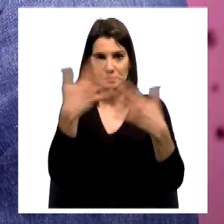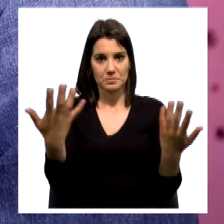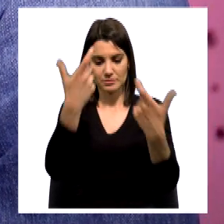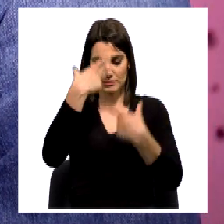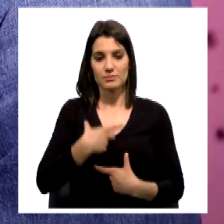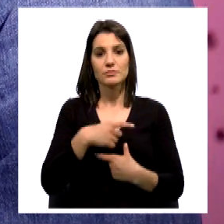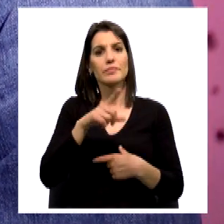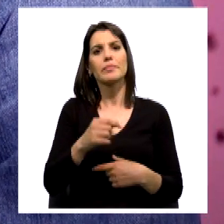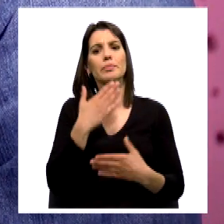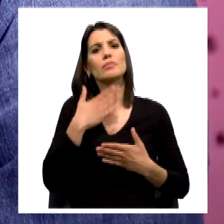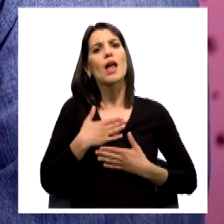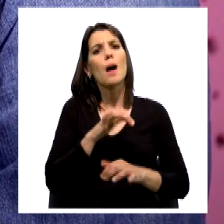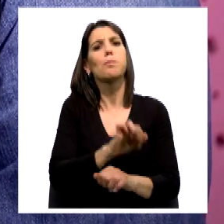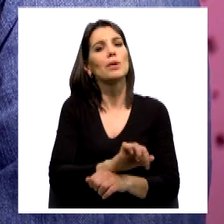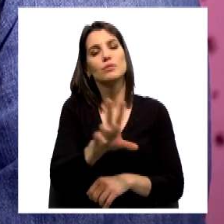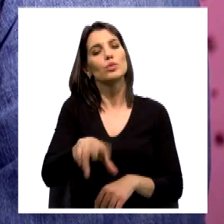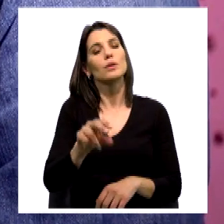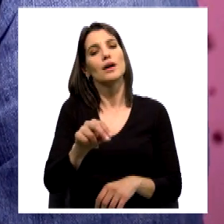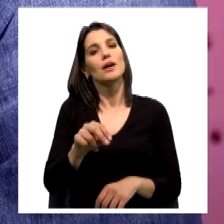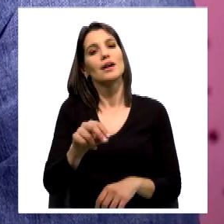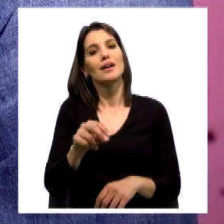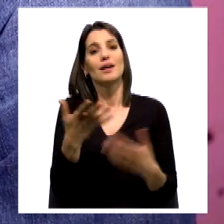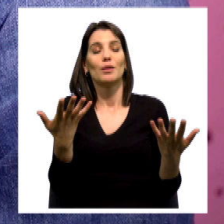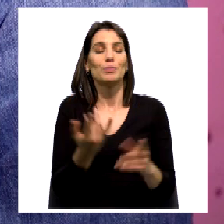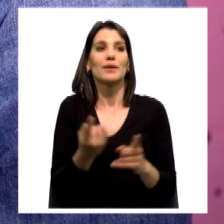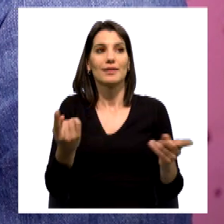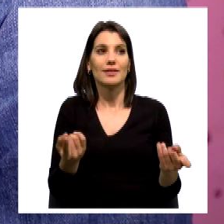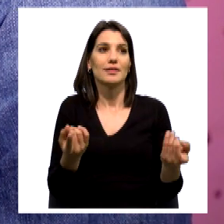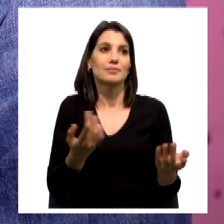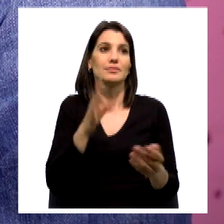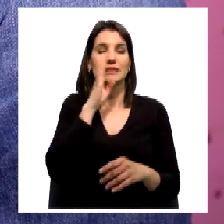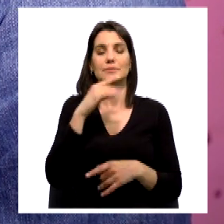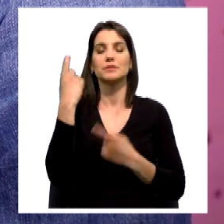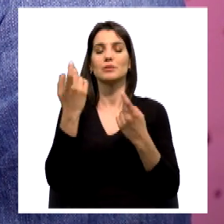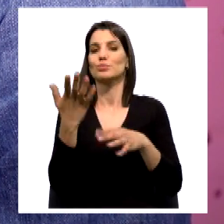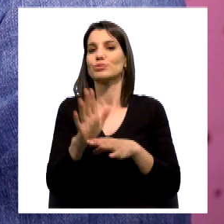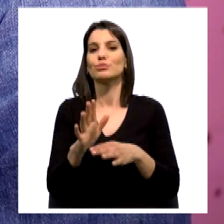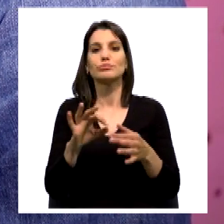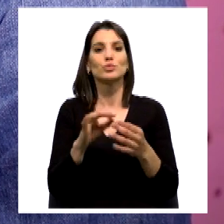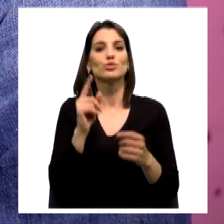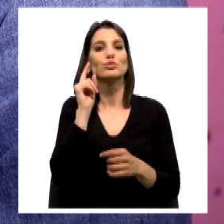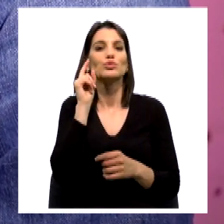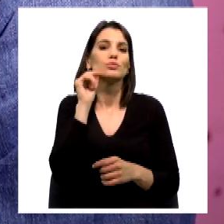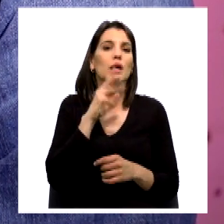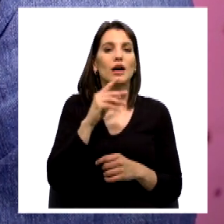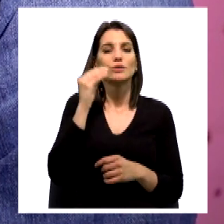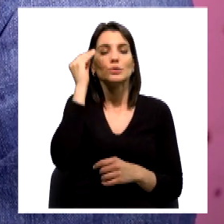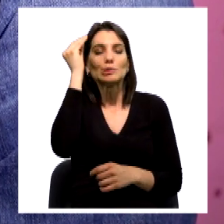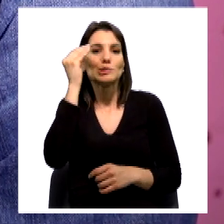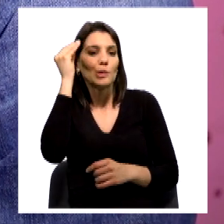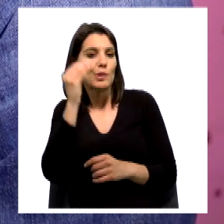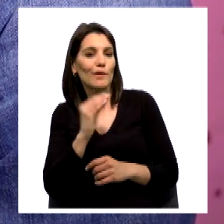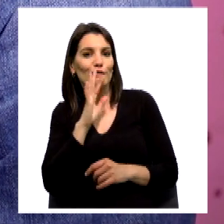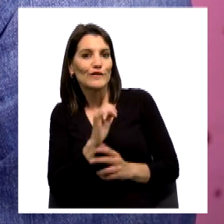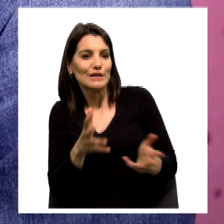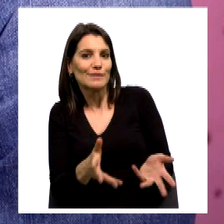não o imaginaram, também nunca puseram qualquer tipo de barreira. Porque se pensarmos em relação ao sonho que um pai possa ter,